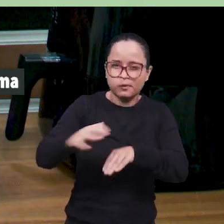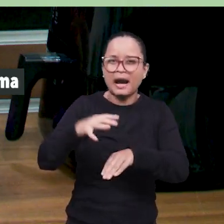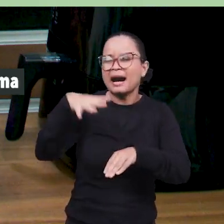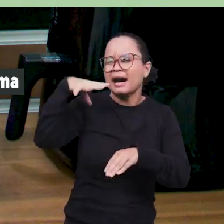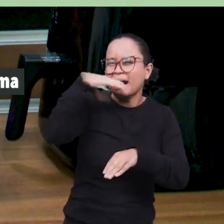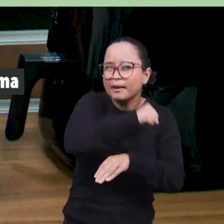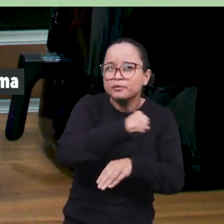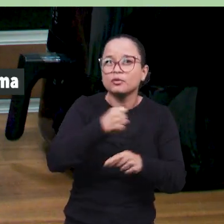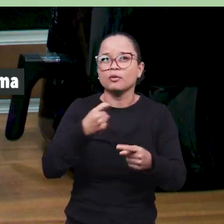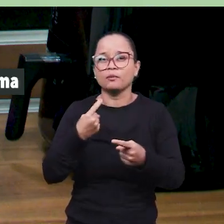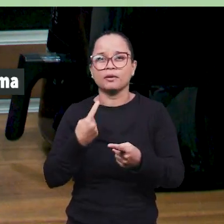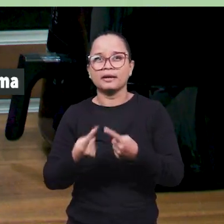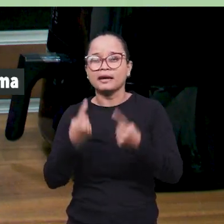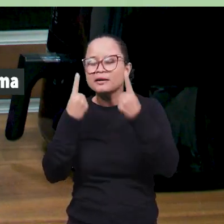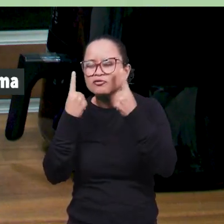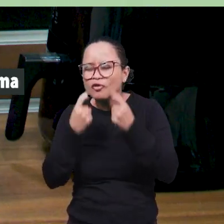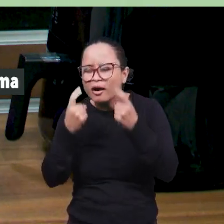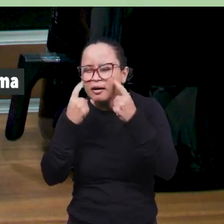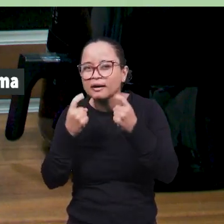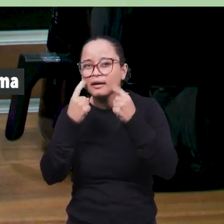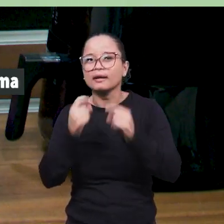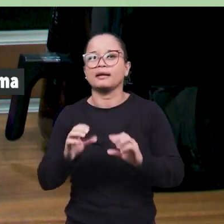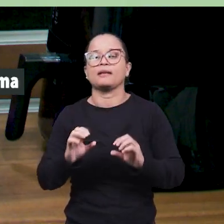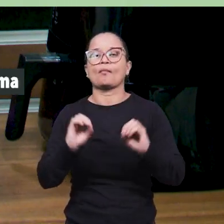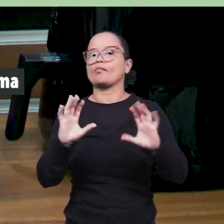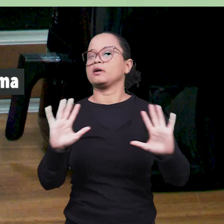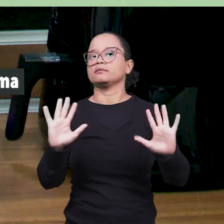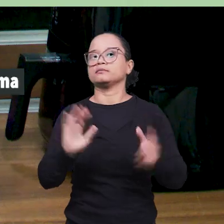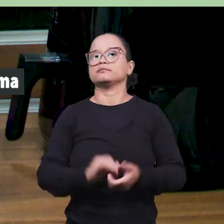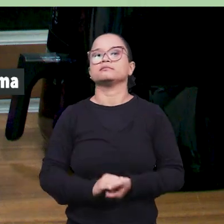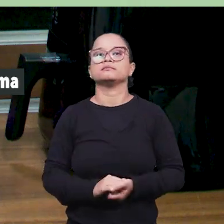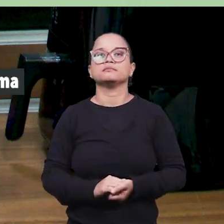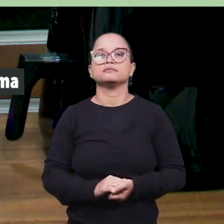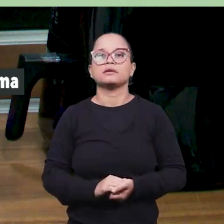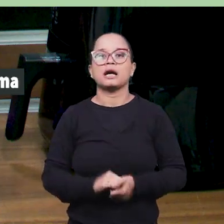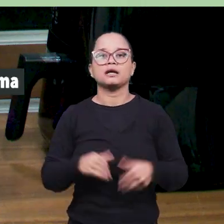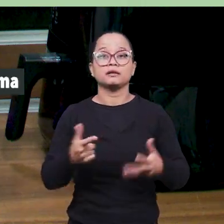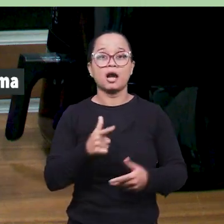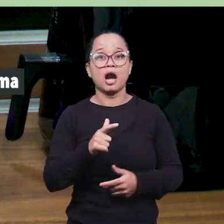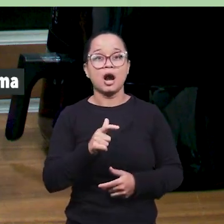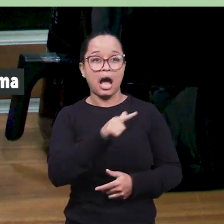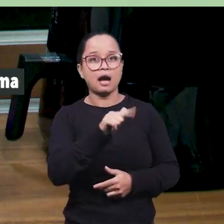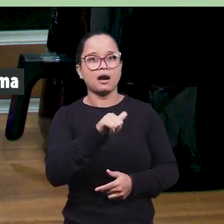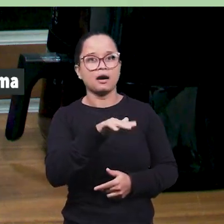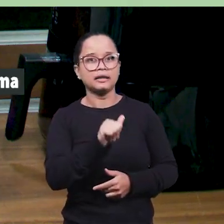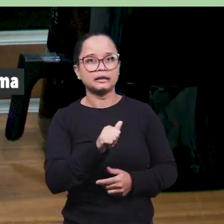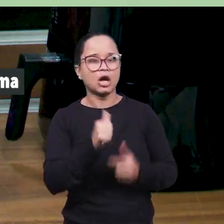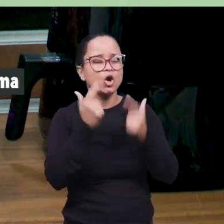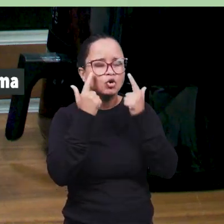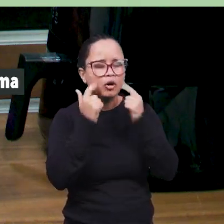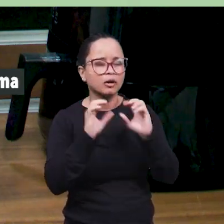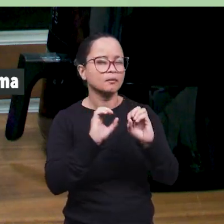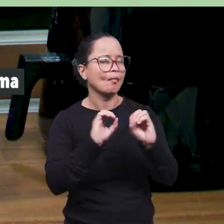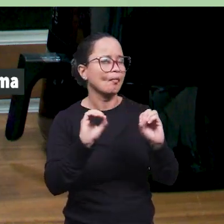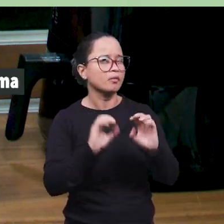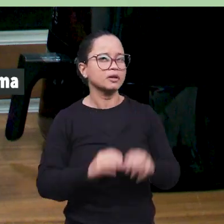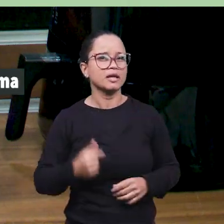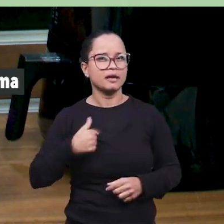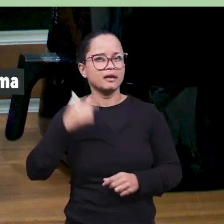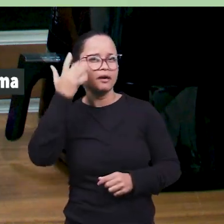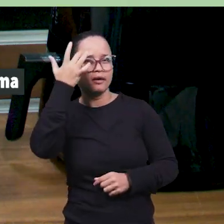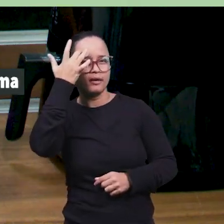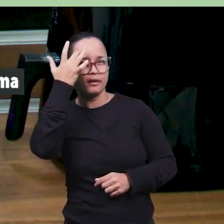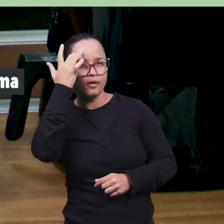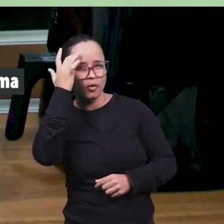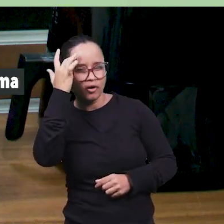essa questão A acidez dela não de sai. chorar, tá? A Ana não derramou uma lágrima, gente. E eu bem achando que